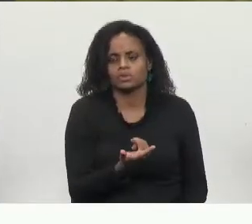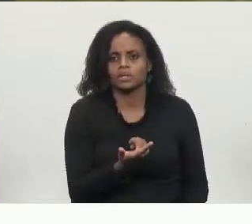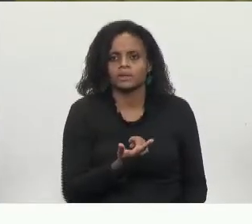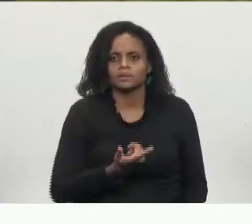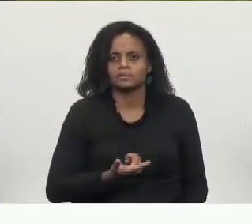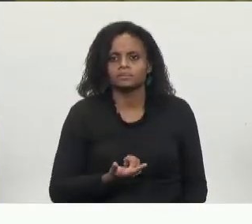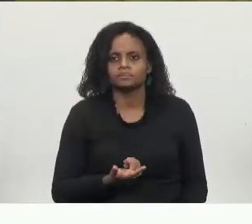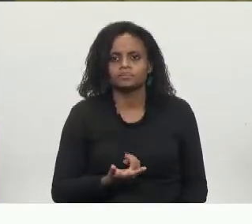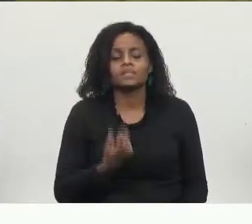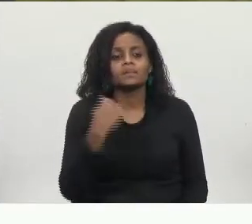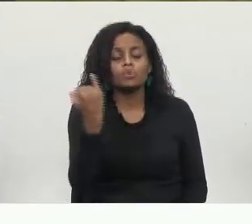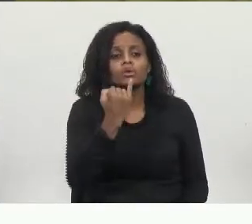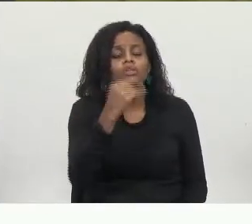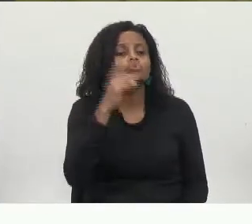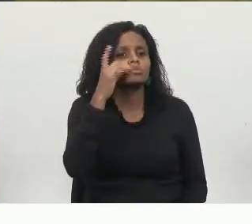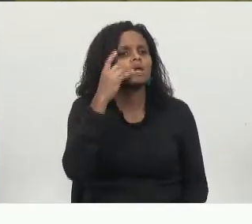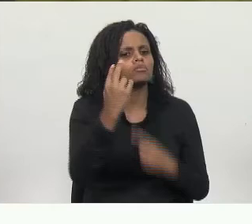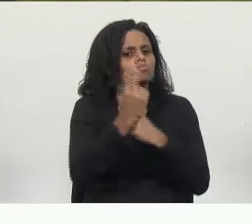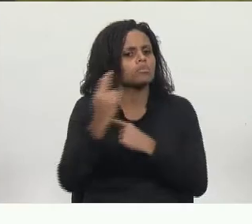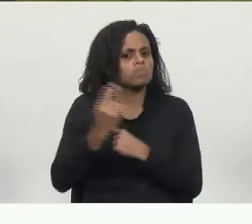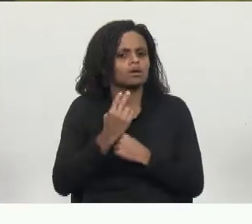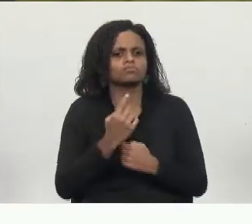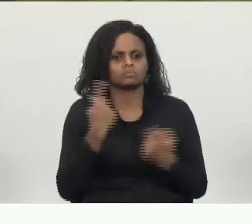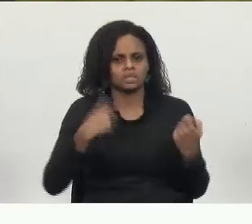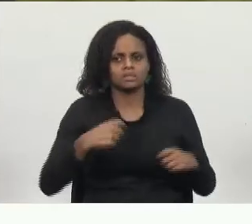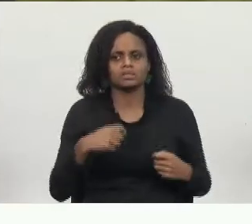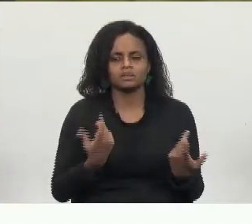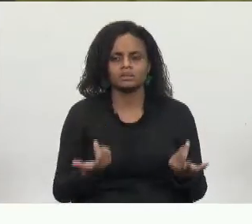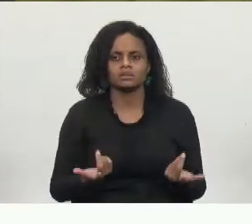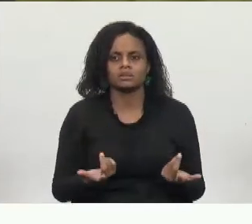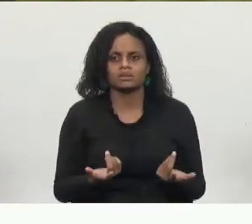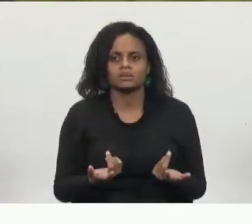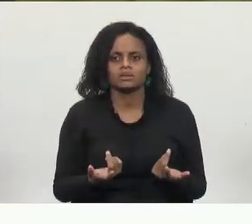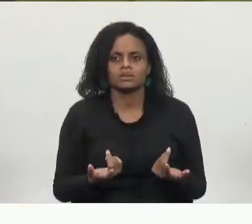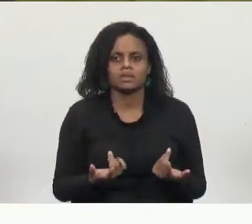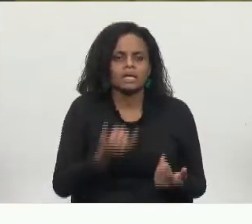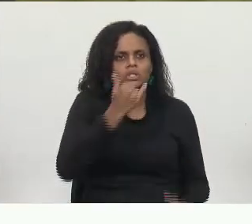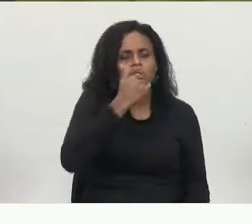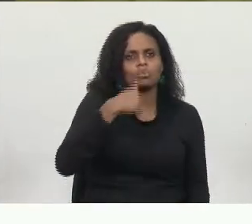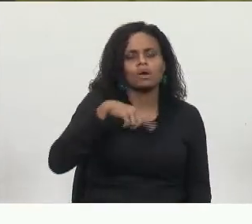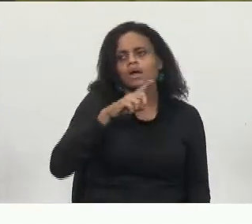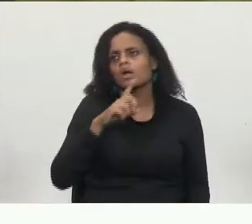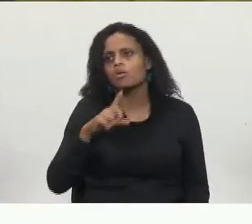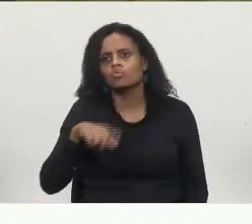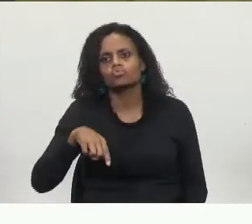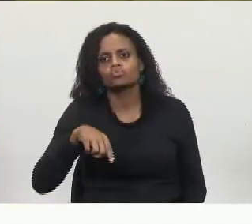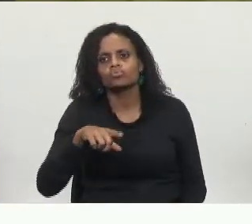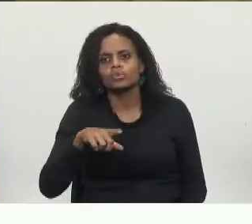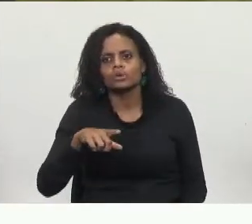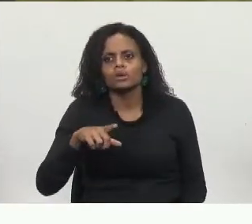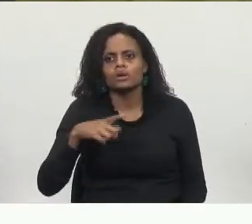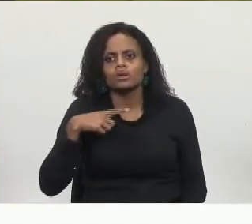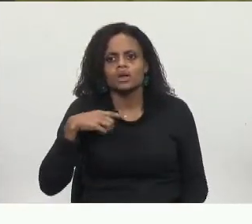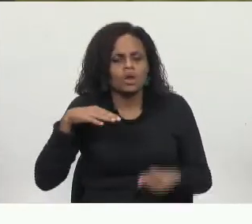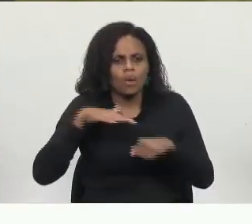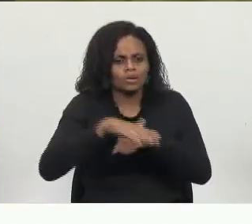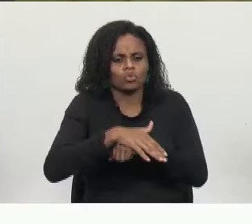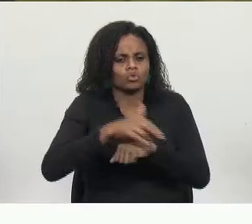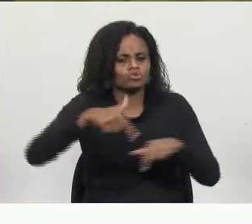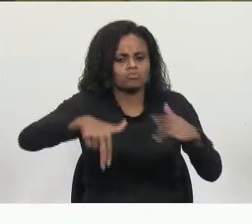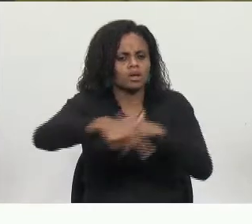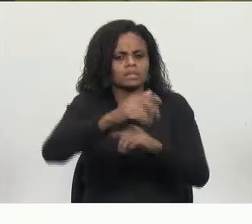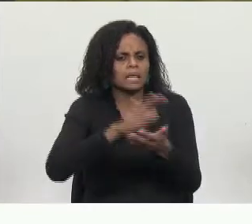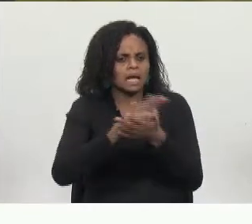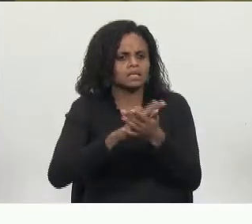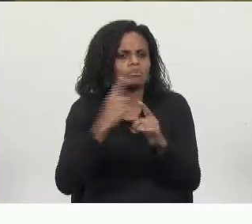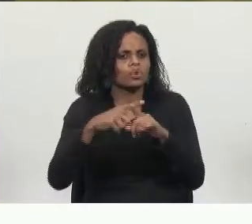condições de se defender. Você tem que ter condições de se defender. Não vou, sou relacionado à segurança, mas não ando à noite, como tem porte de arma, não vou ali à noite, não, que ali é